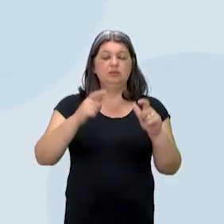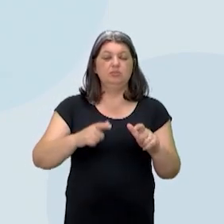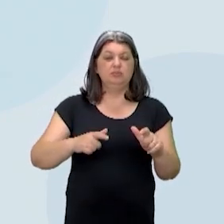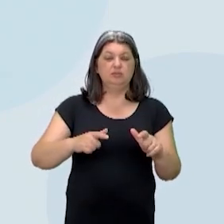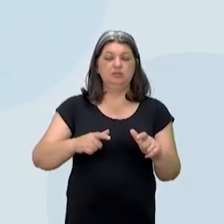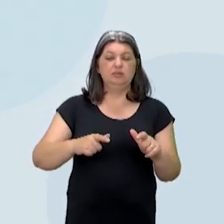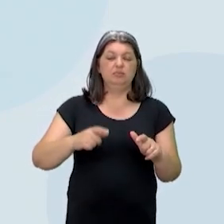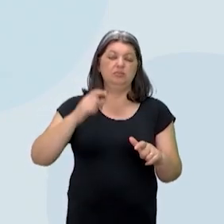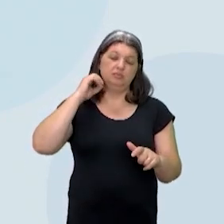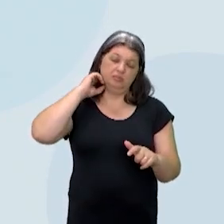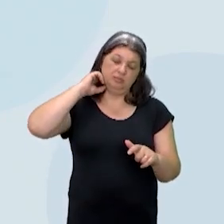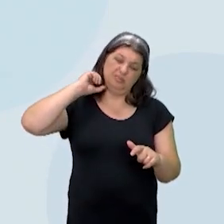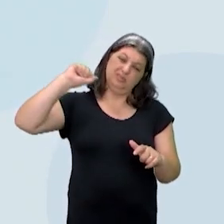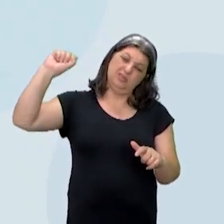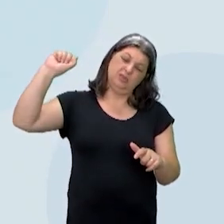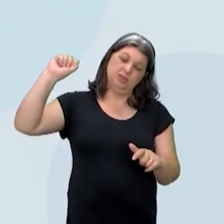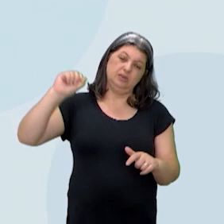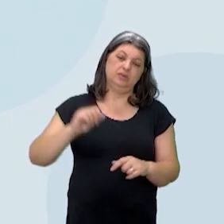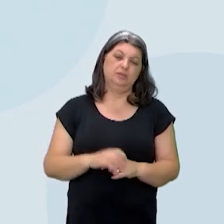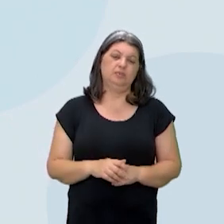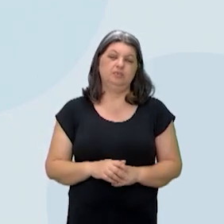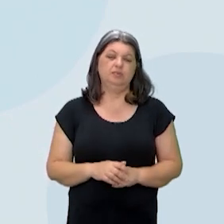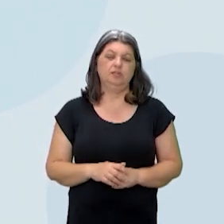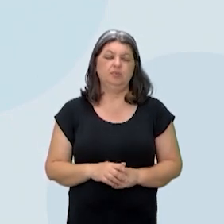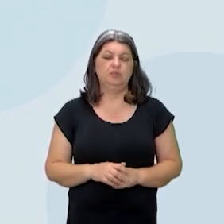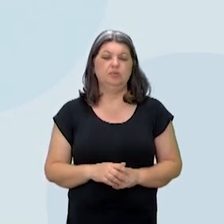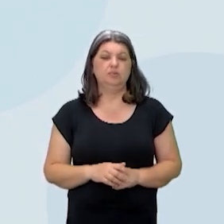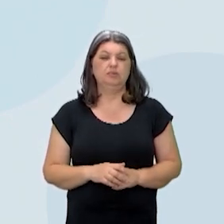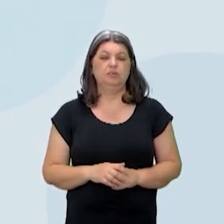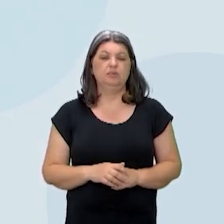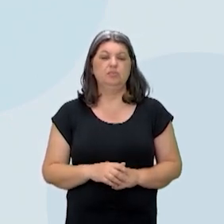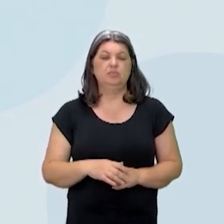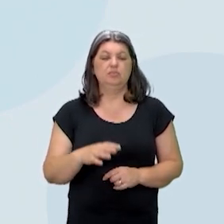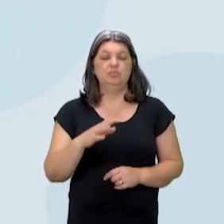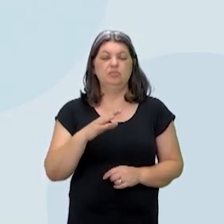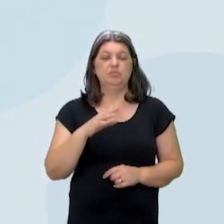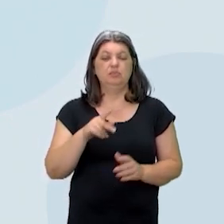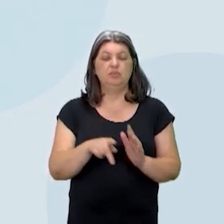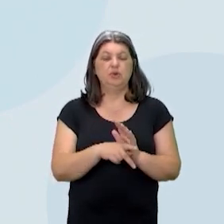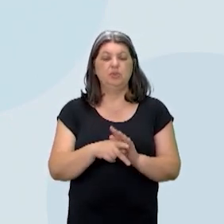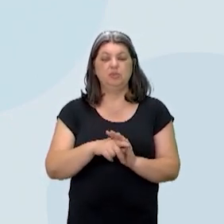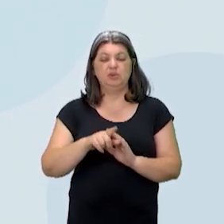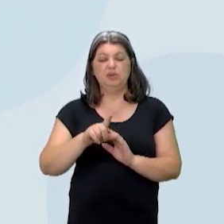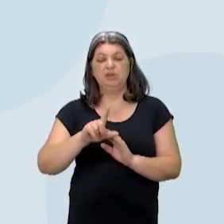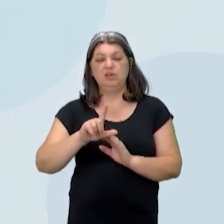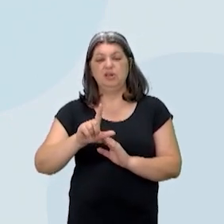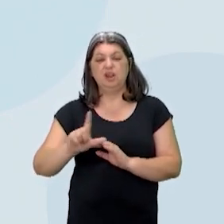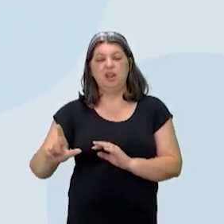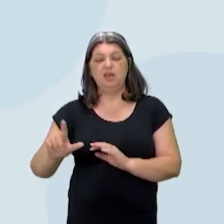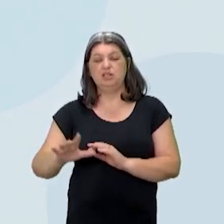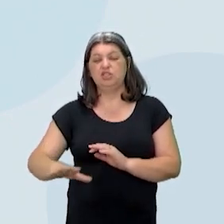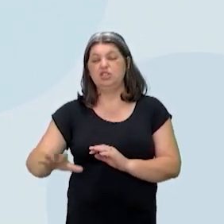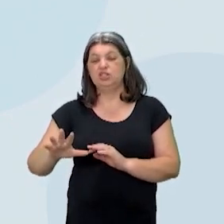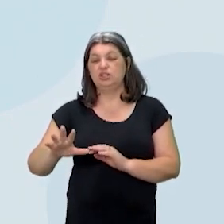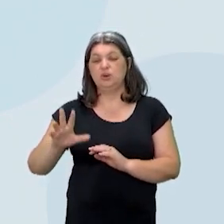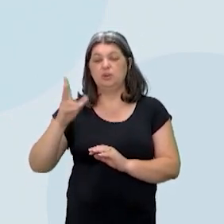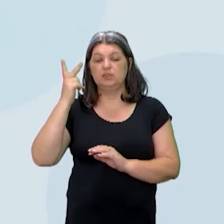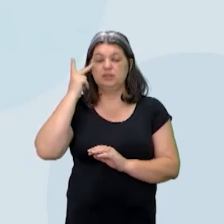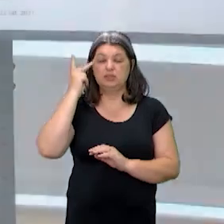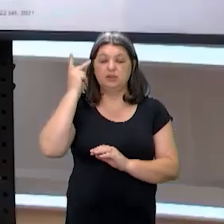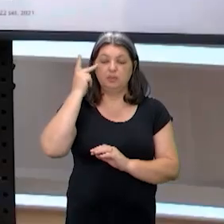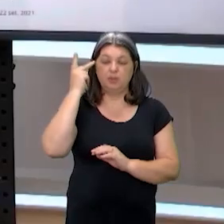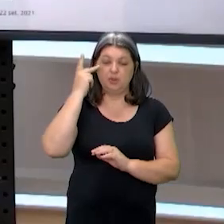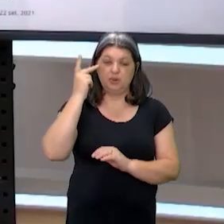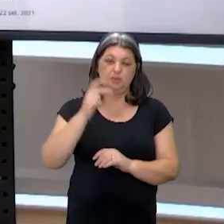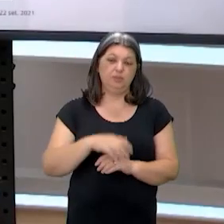bem lá na franja leste da cidade de São Paulo. Mafezinha, esse é um fenômeno